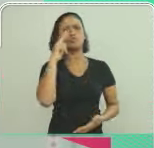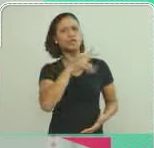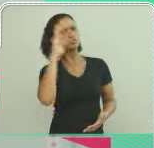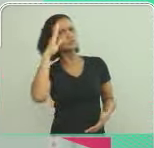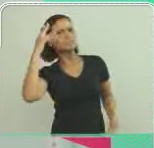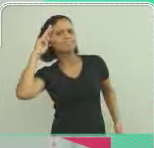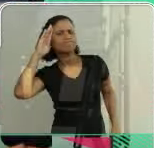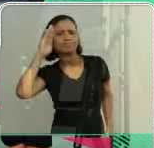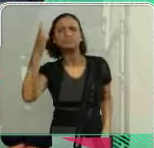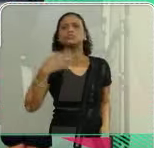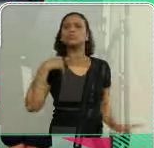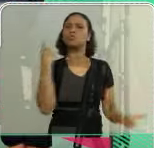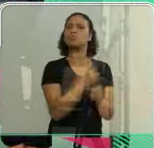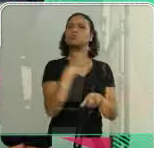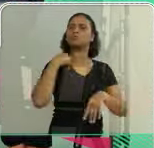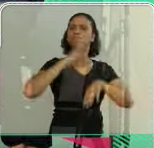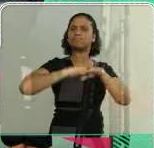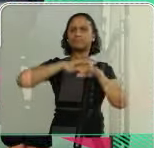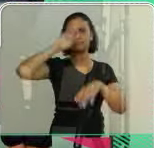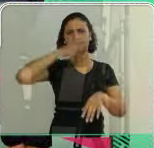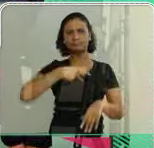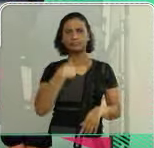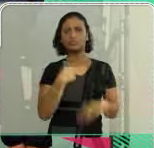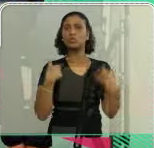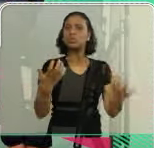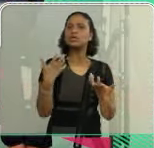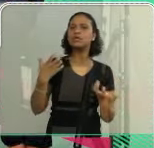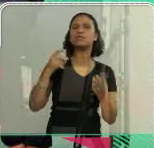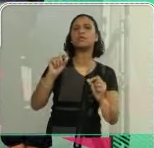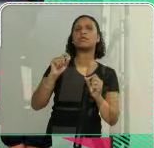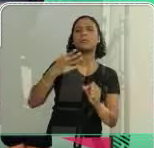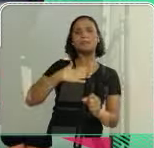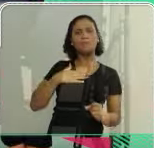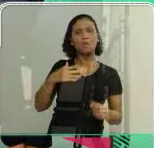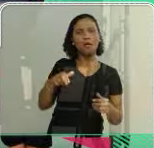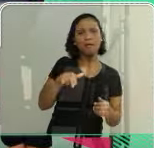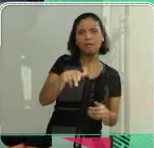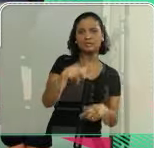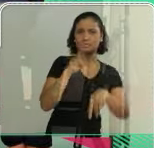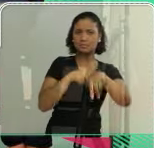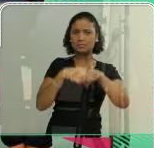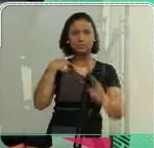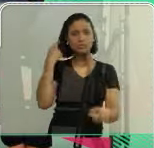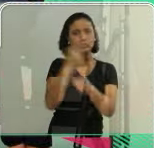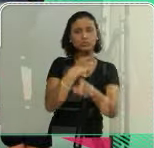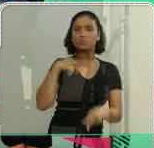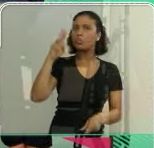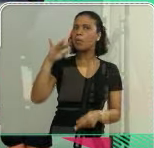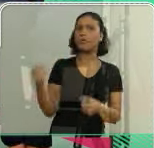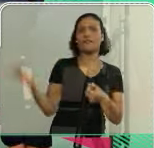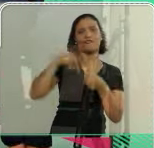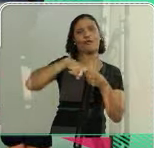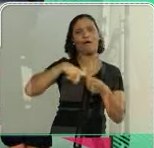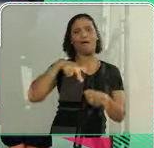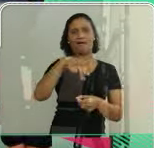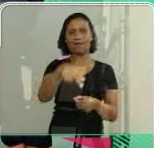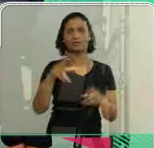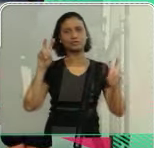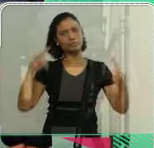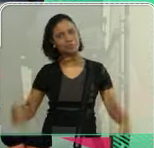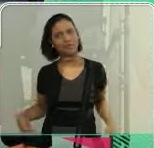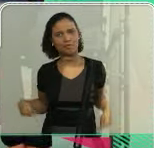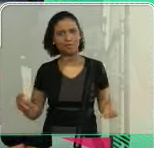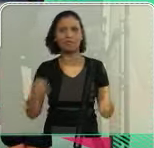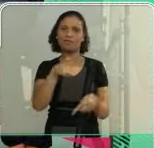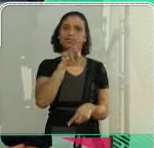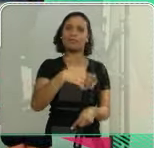história e com a principal resposta que eu encontrei em mim mesma, Ju, que o meu andar era, a partir do momento que eu descobri que eu não ia andar nunca mais, era sobre